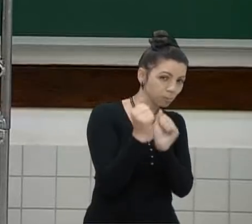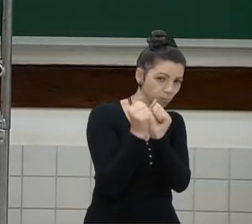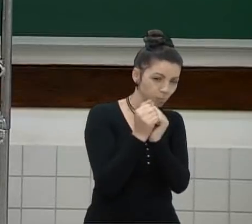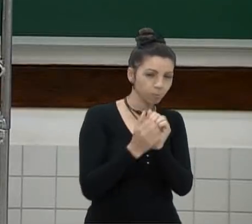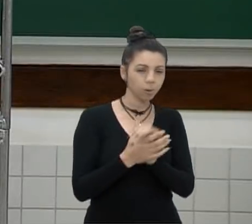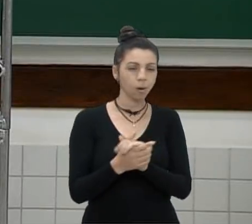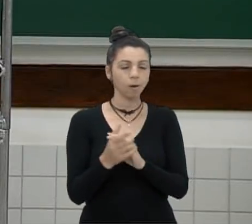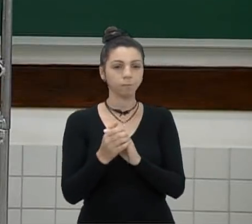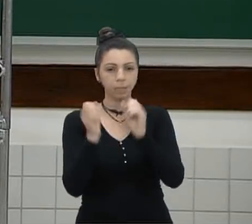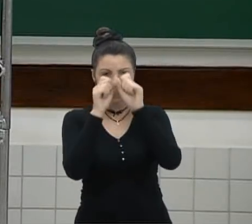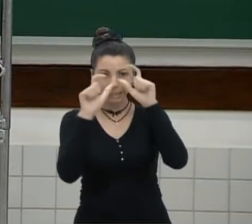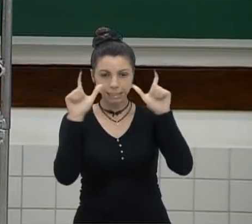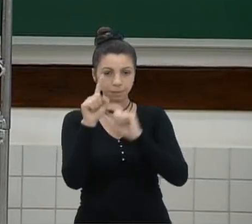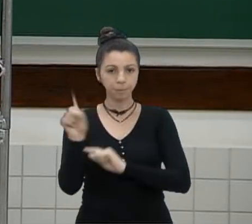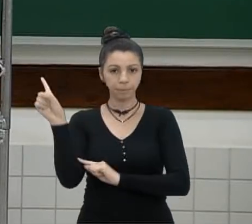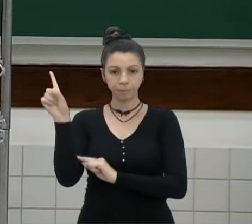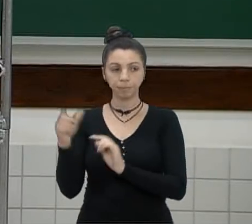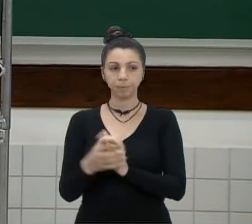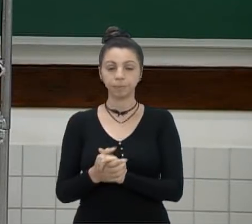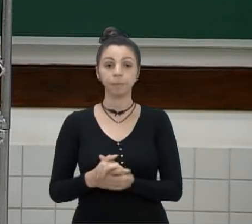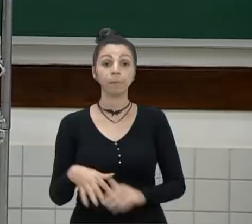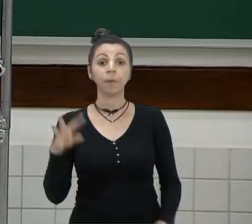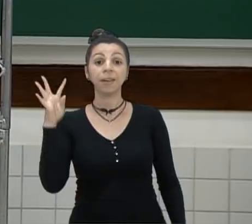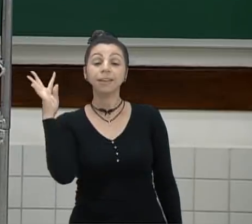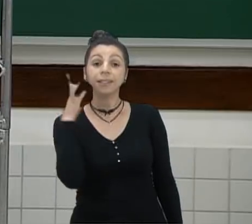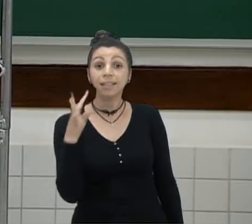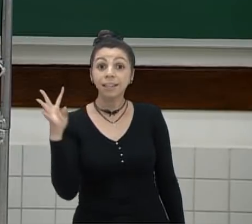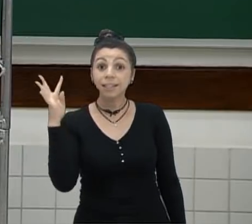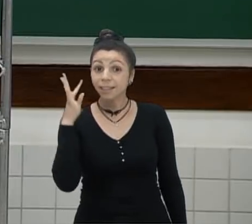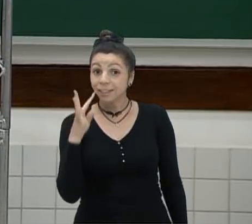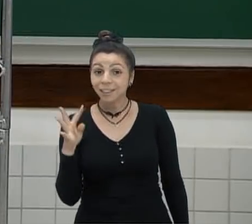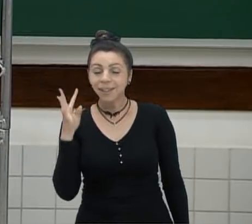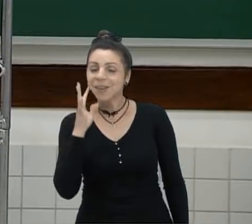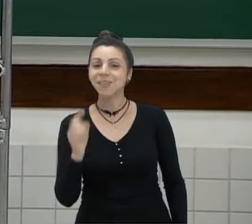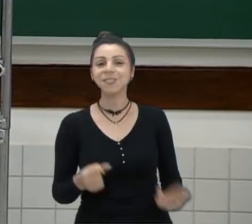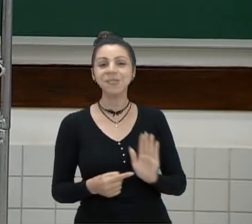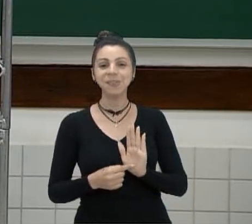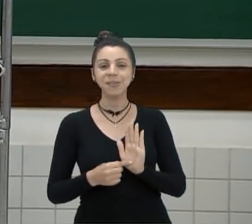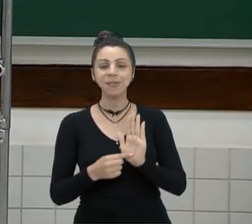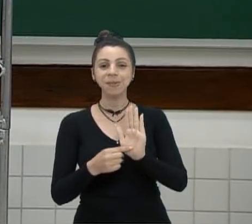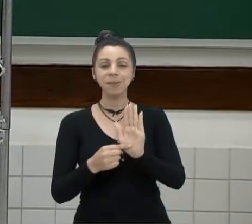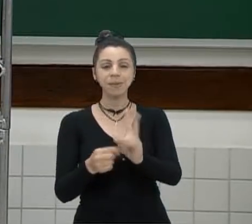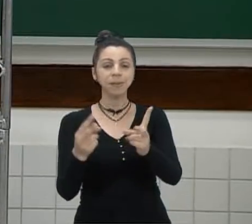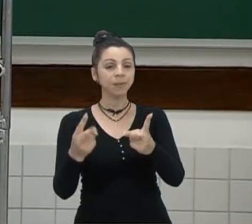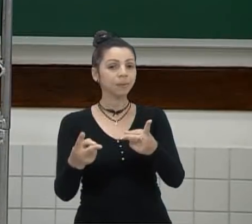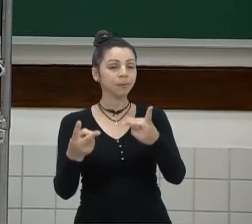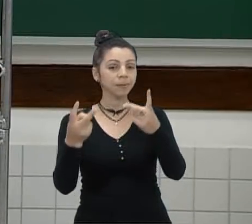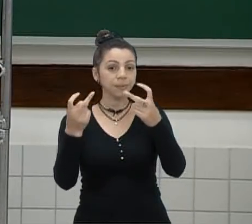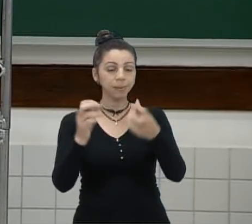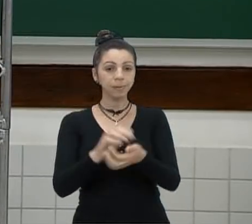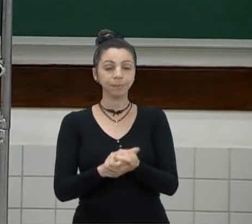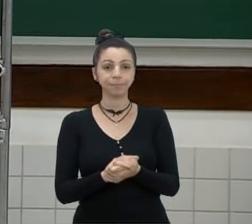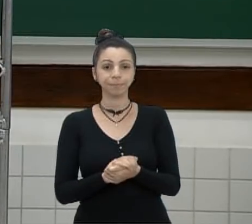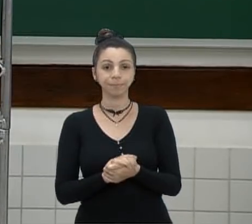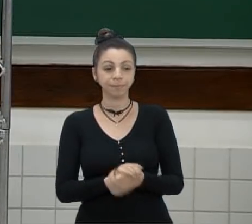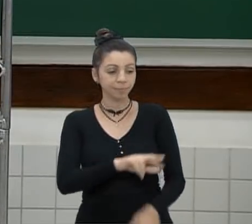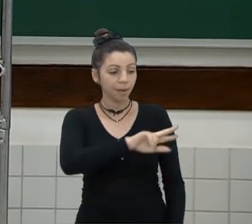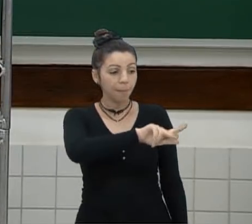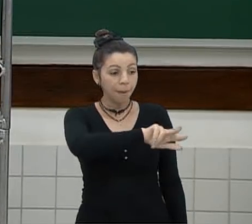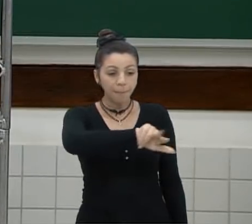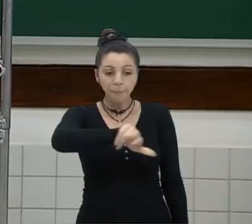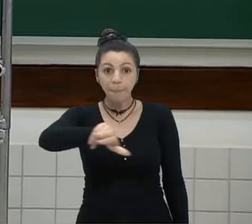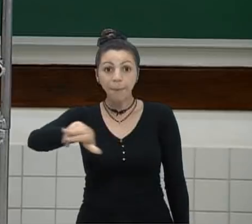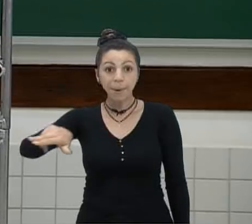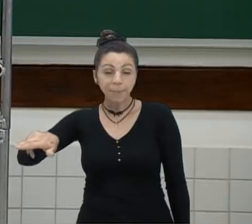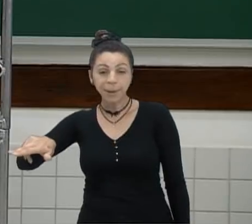aqui, prestou atenção. Olha que legal, eu trouxe para vocês, se a gente perceber, vários recipientes com